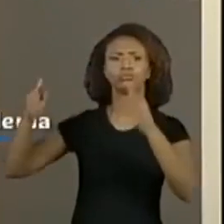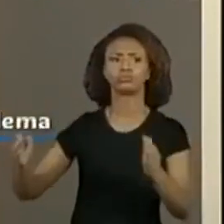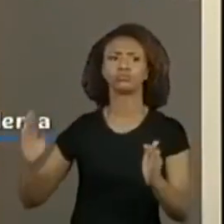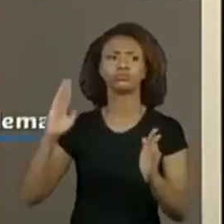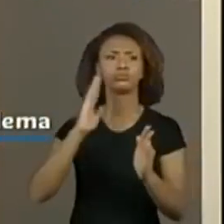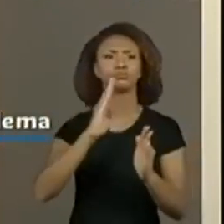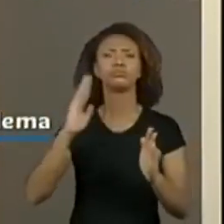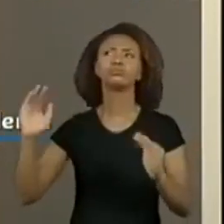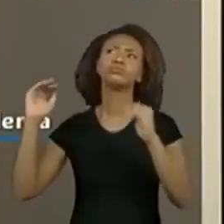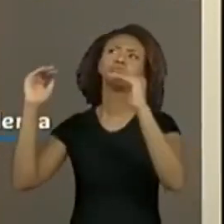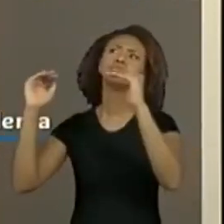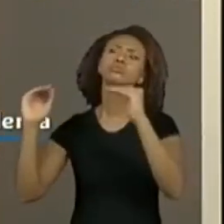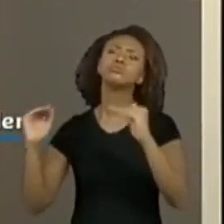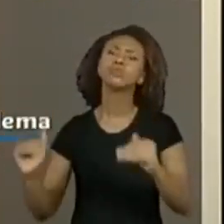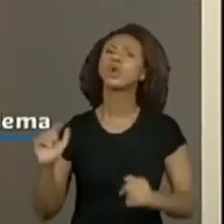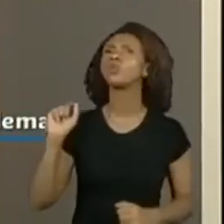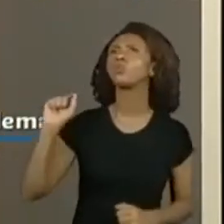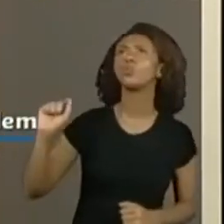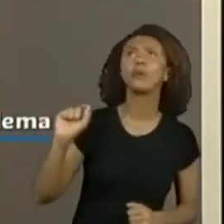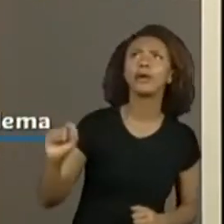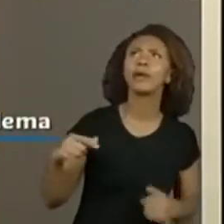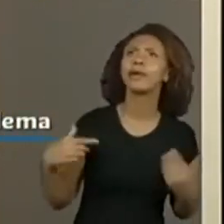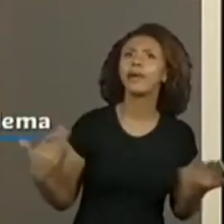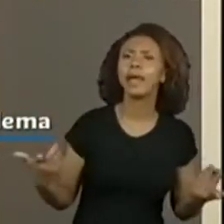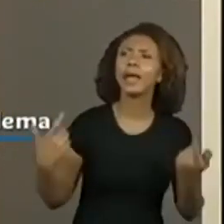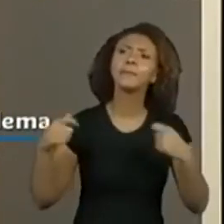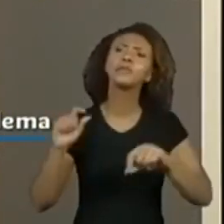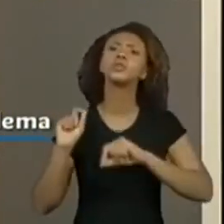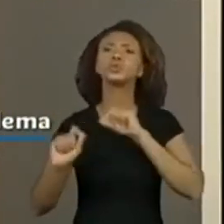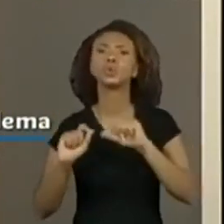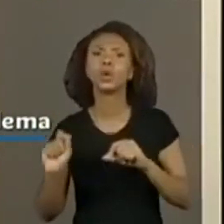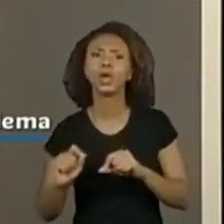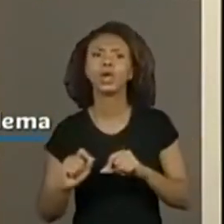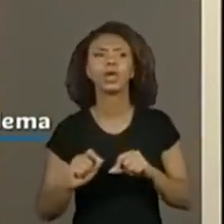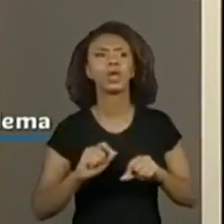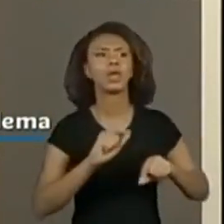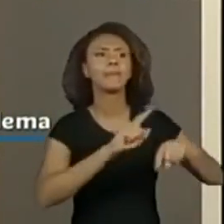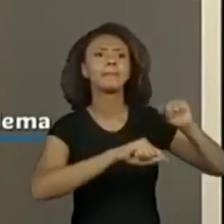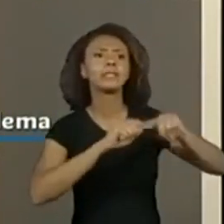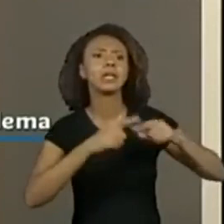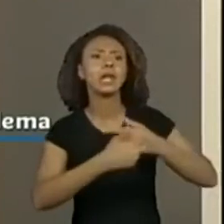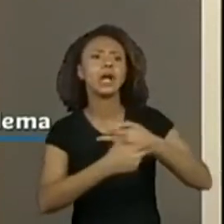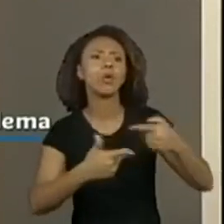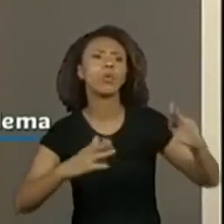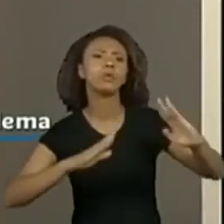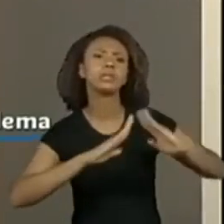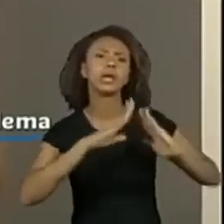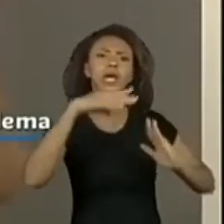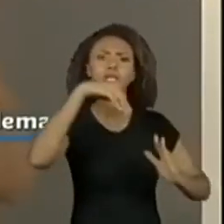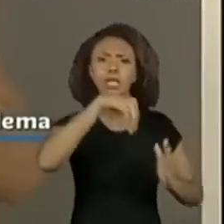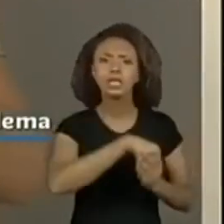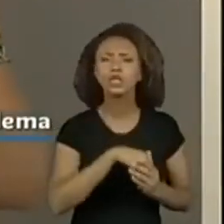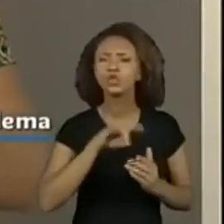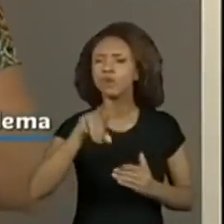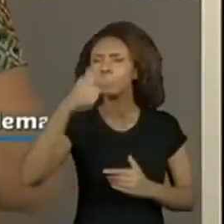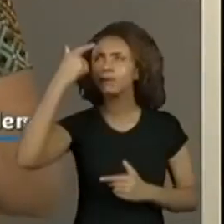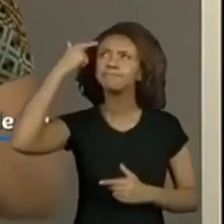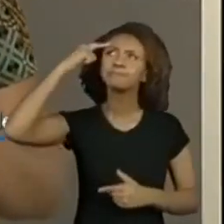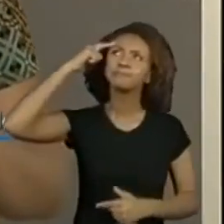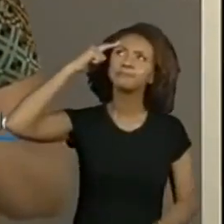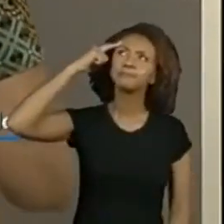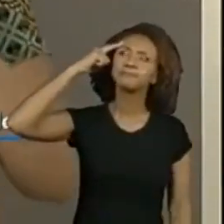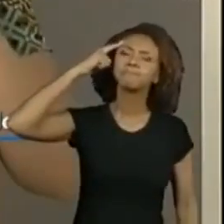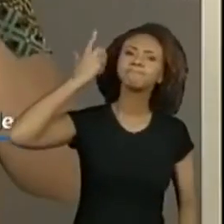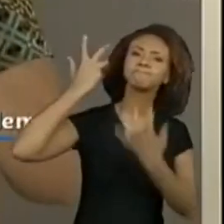brinquedos por organizar sejam ali alguns móveis só para vocês refletirem A esse respeito e vamos então agora